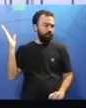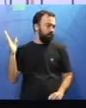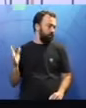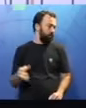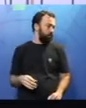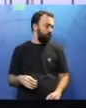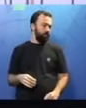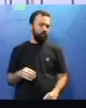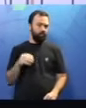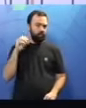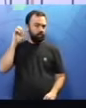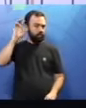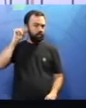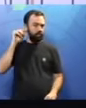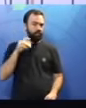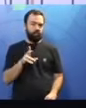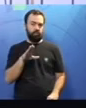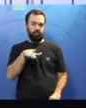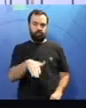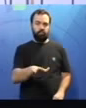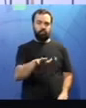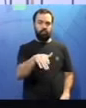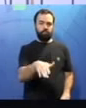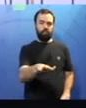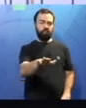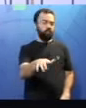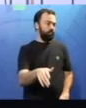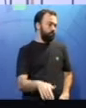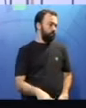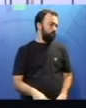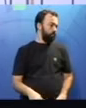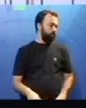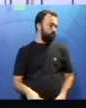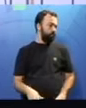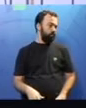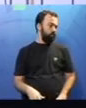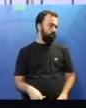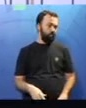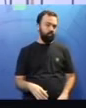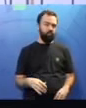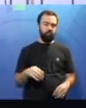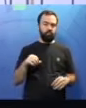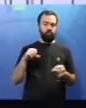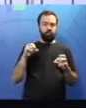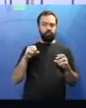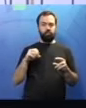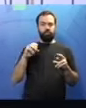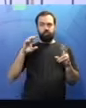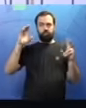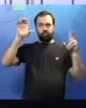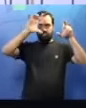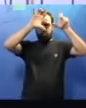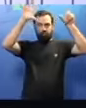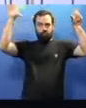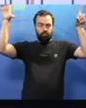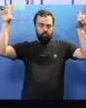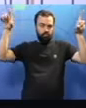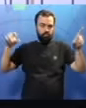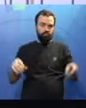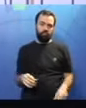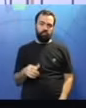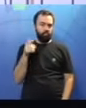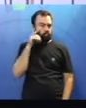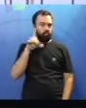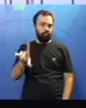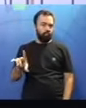propagação do som em diferentes meios. Aqui nós temos o som lá no espaço, que não há propagação. Aí